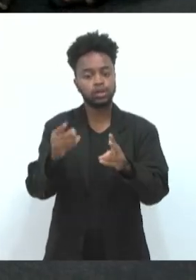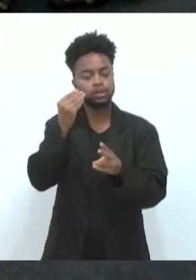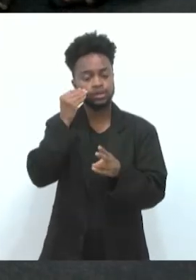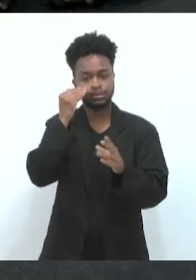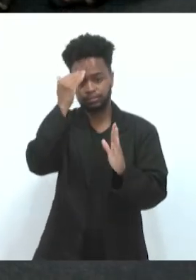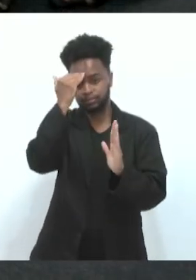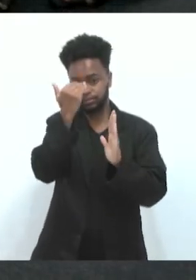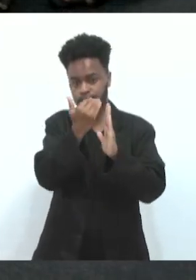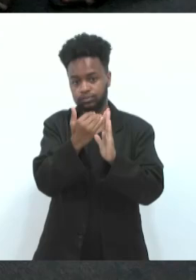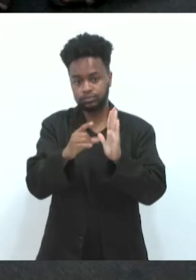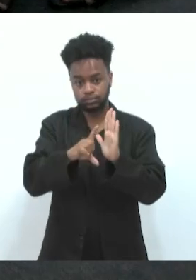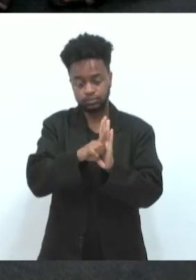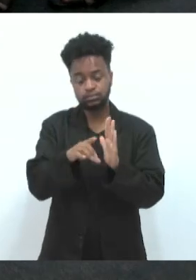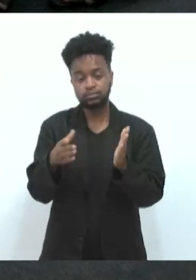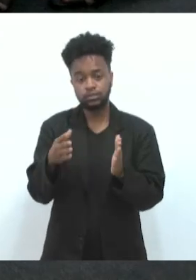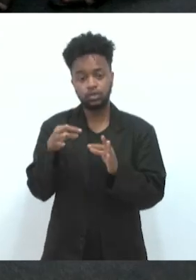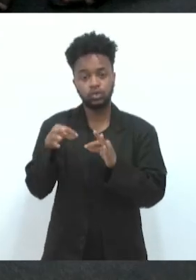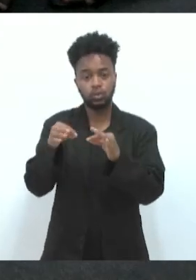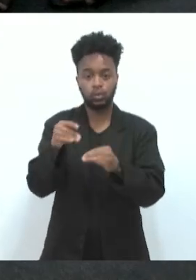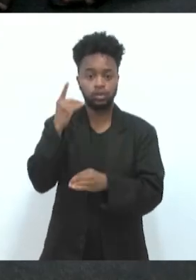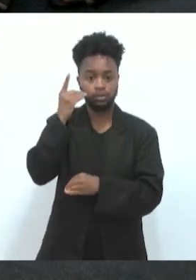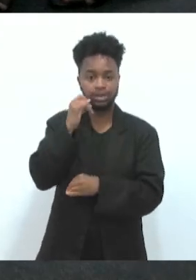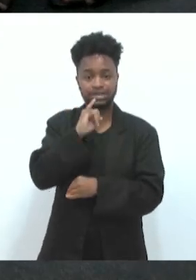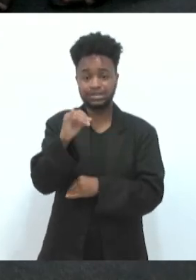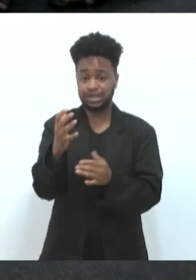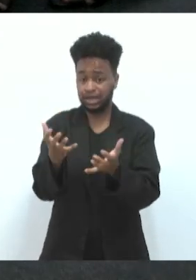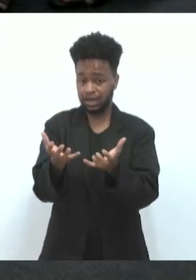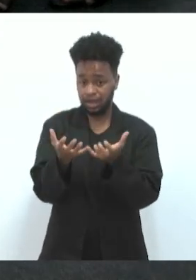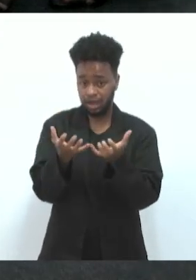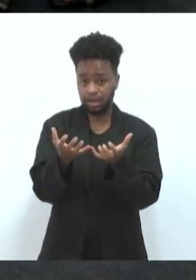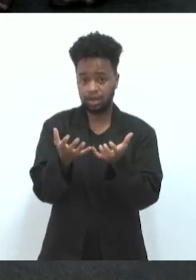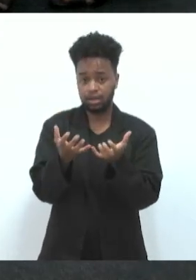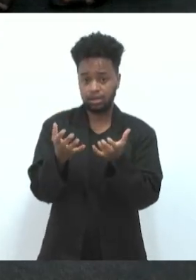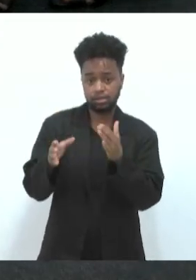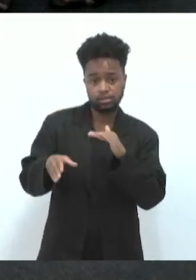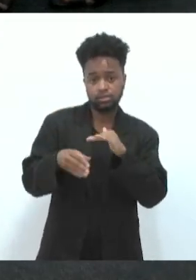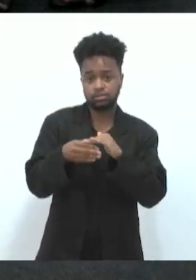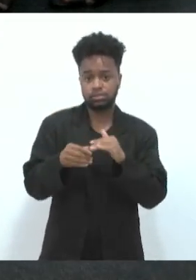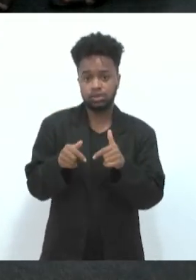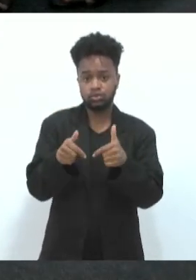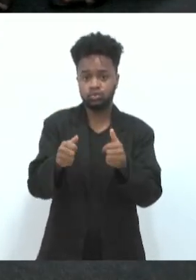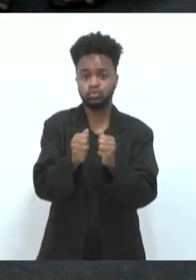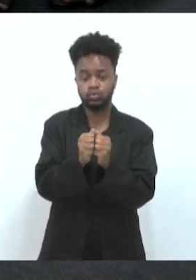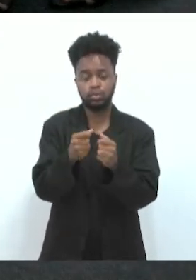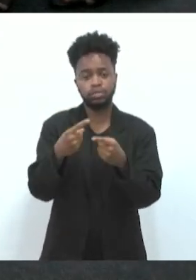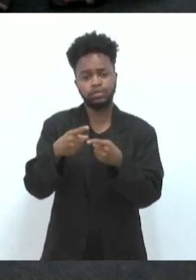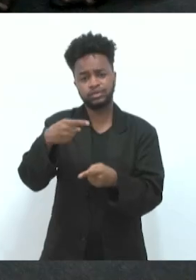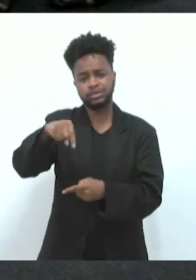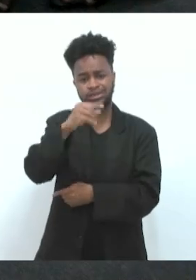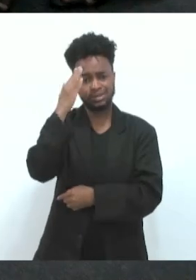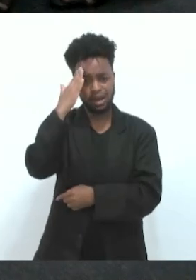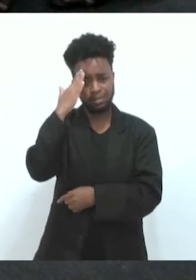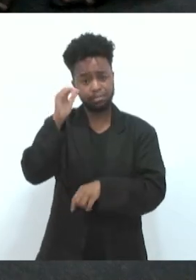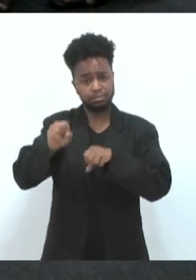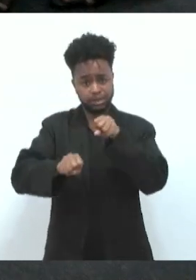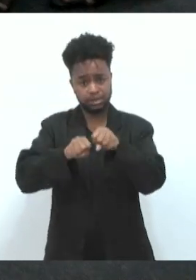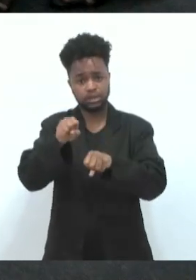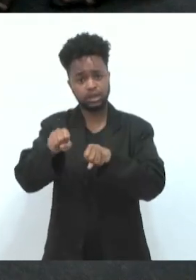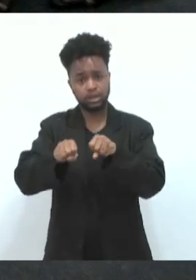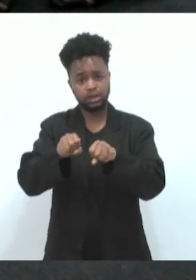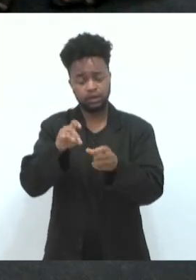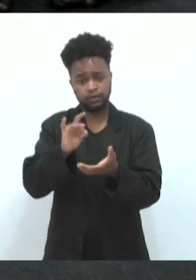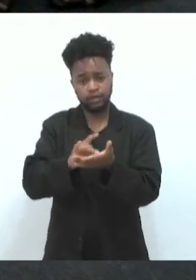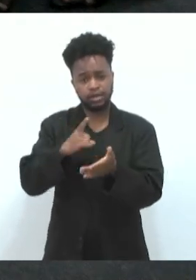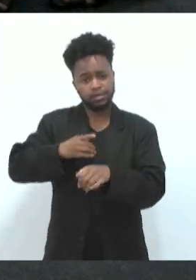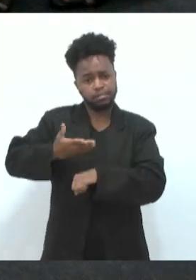e todos os deputados, deputadas que queiram também se incorporar nisso, porque hoje em dia todo mundo sabe que a bicicleta, além de ser um